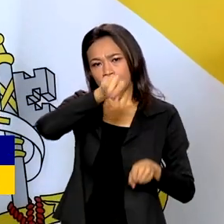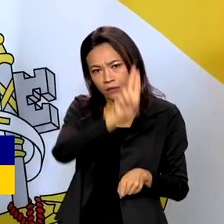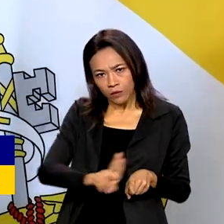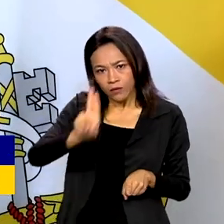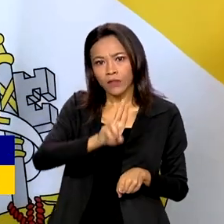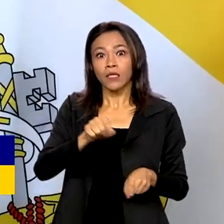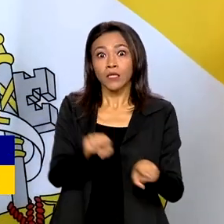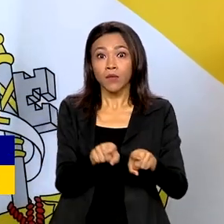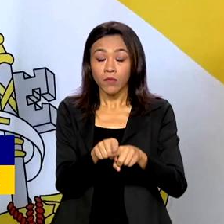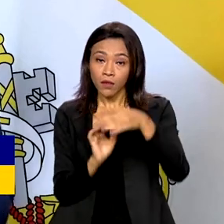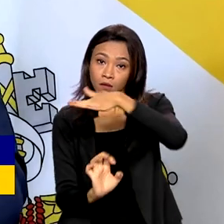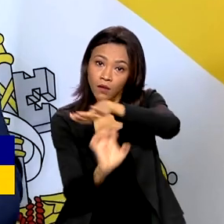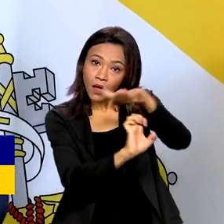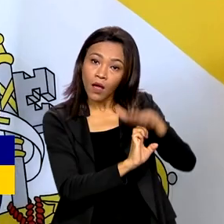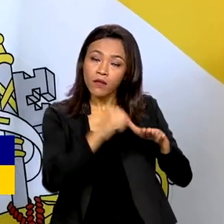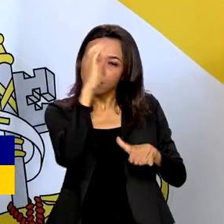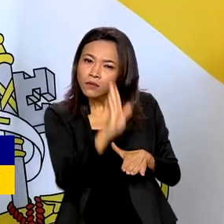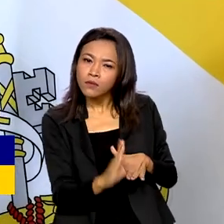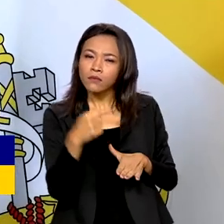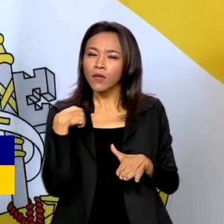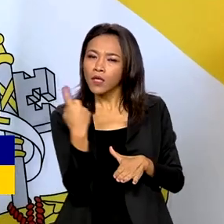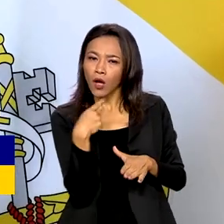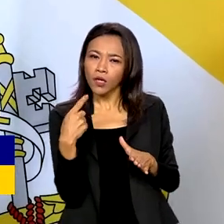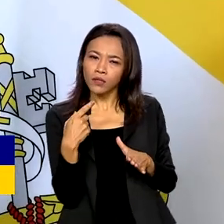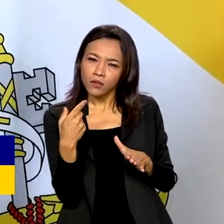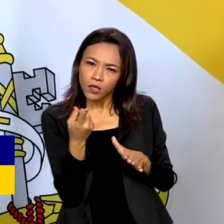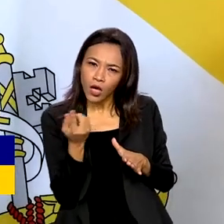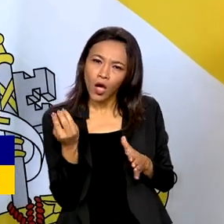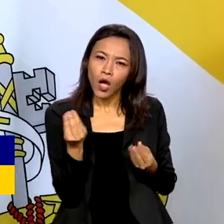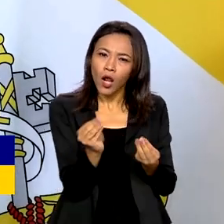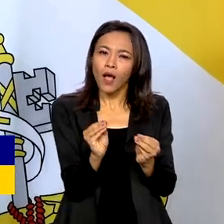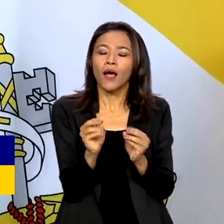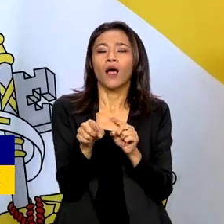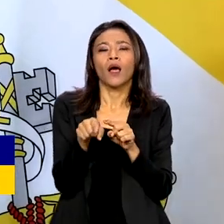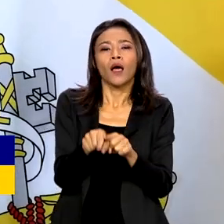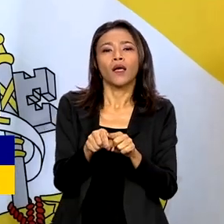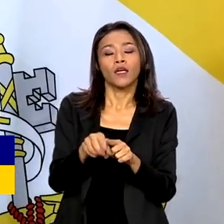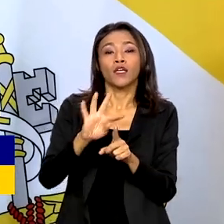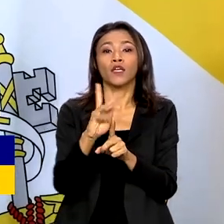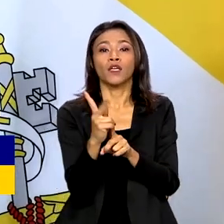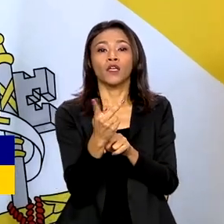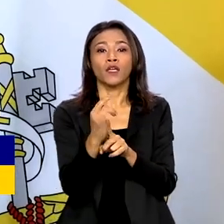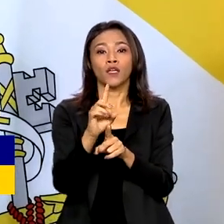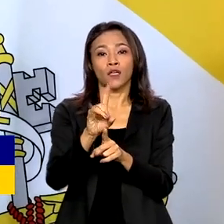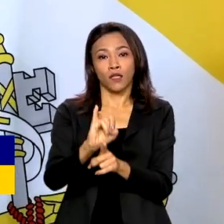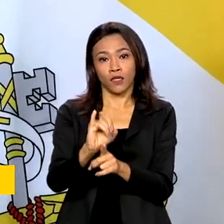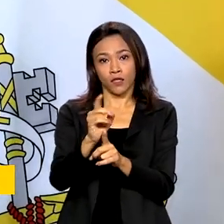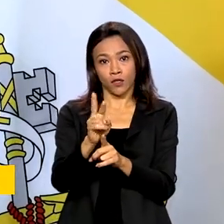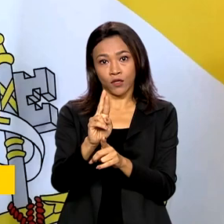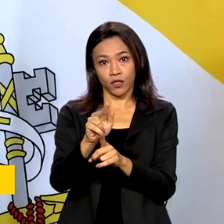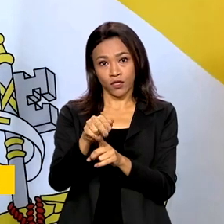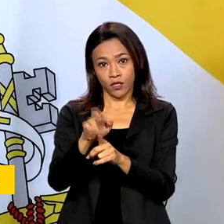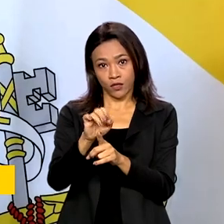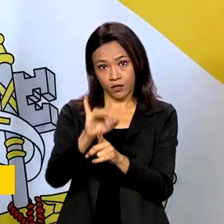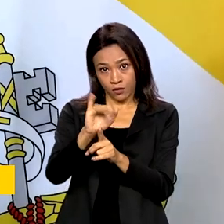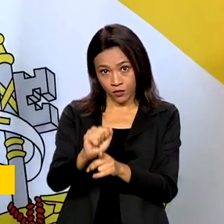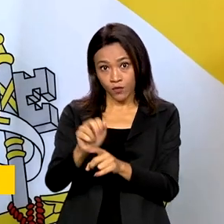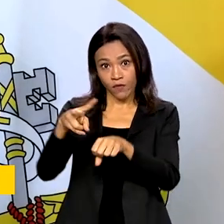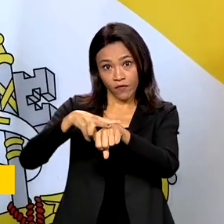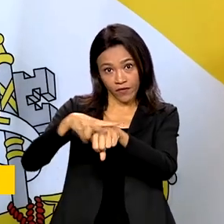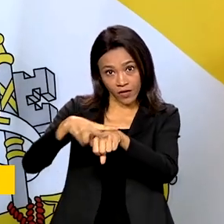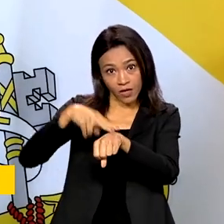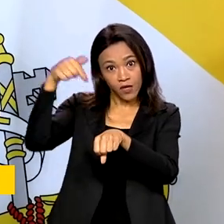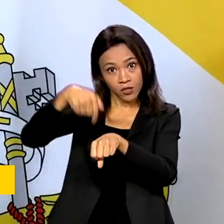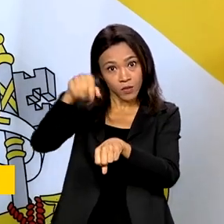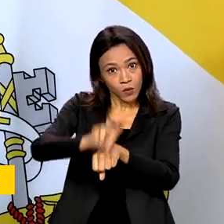brasileiras, na perspectiva de a gente colocar o hidrogênio verde na matriz energética, sabe, do mundo